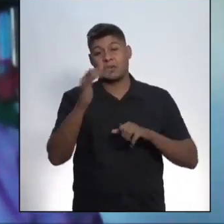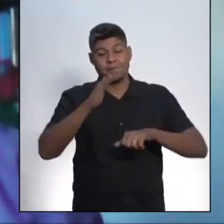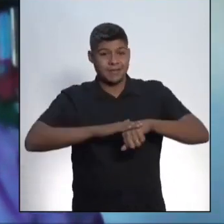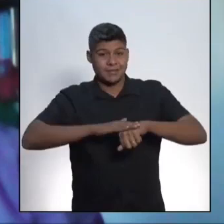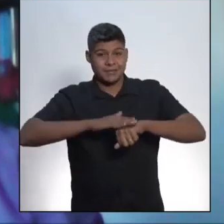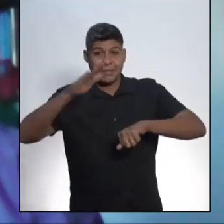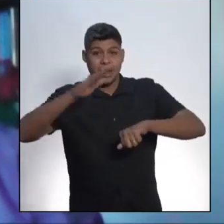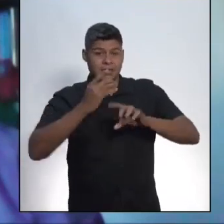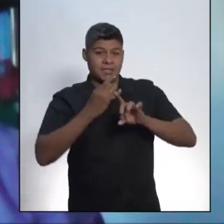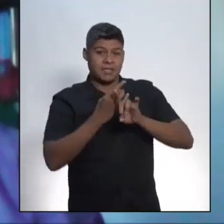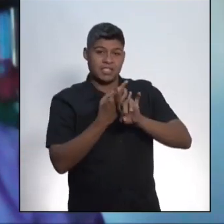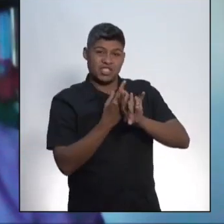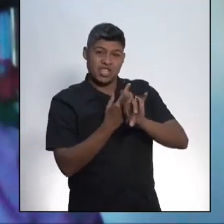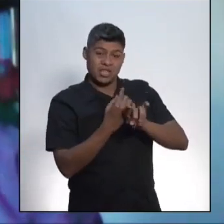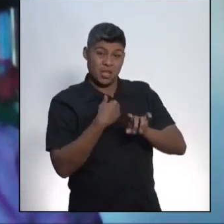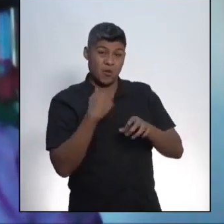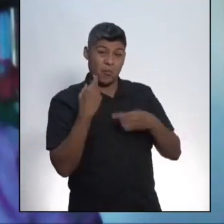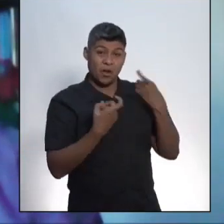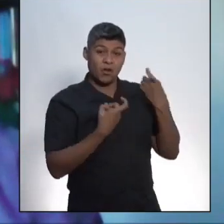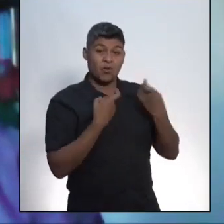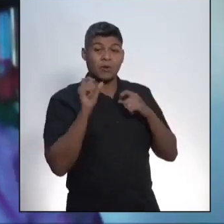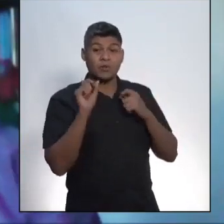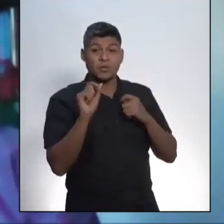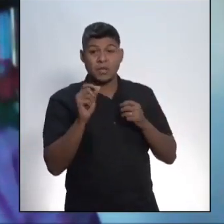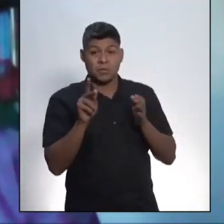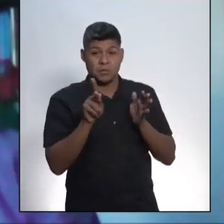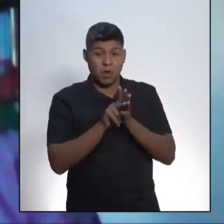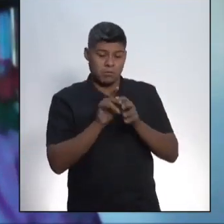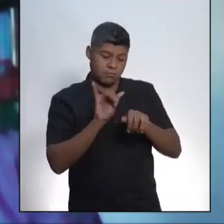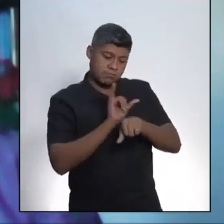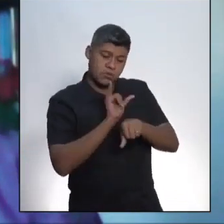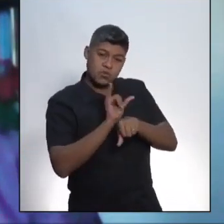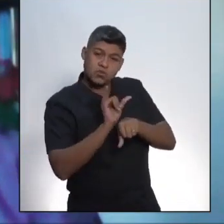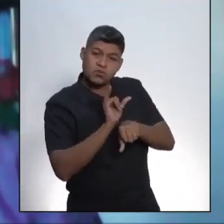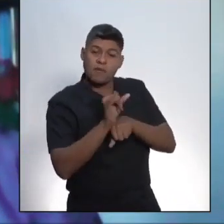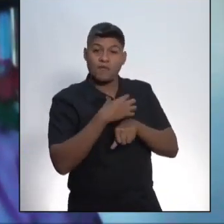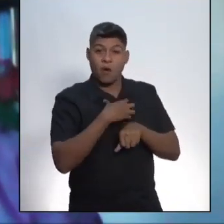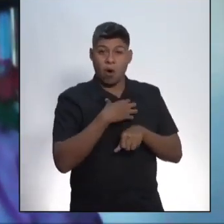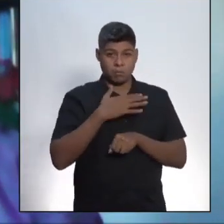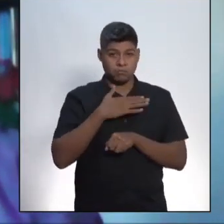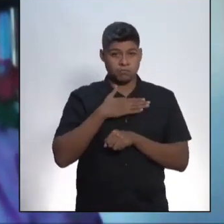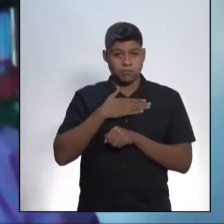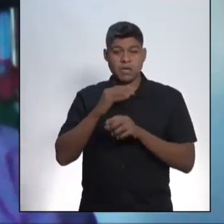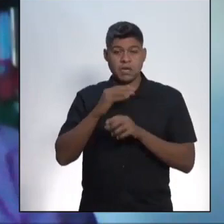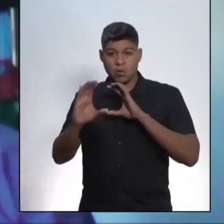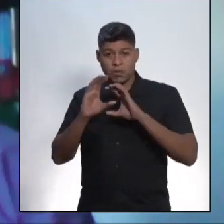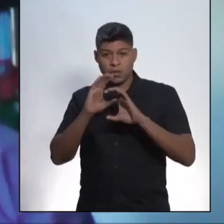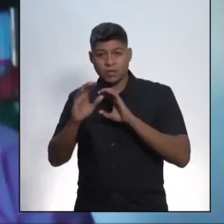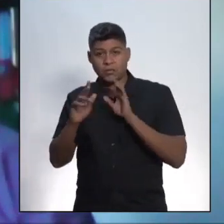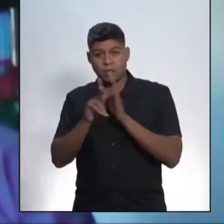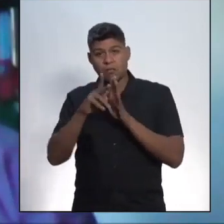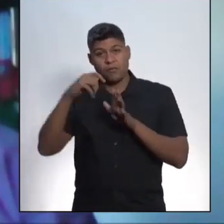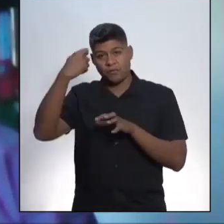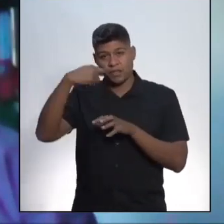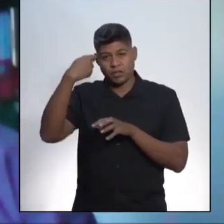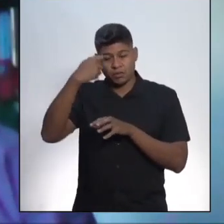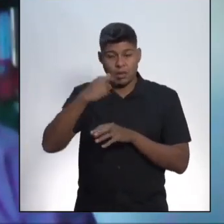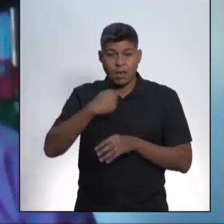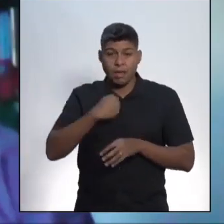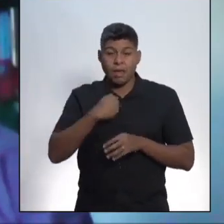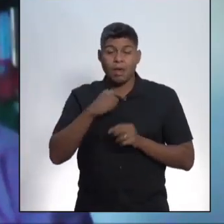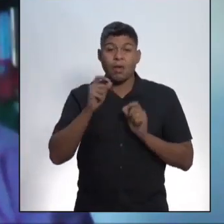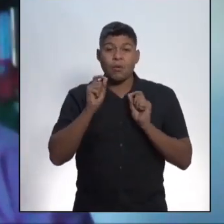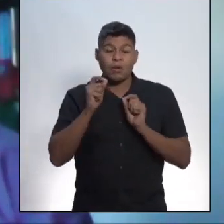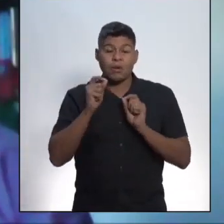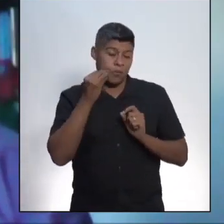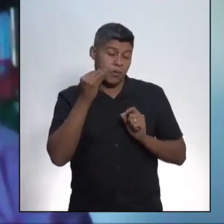à distância. E eu me preocupei particularmente, customizando da minha forma, em me comunicar através de vídeo. Eu fiz